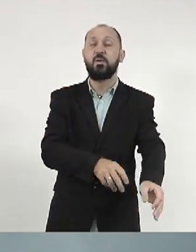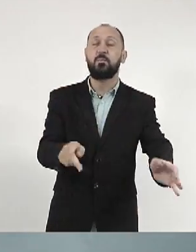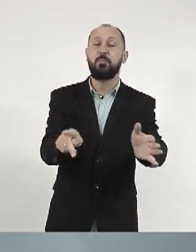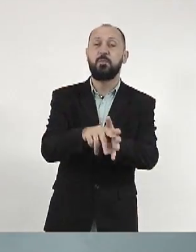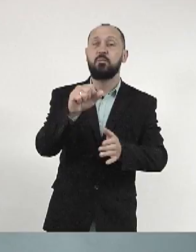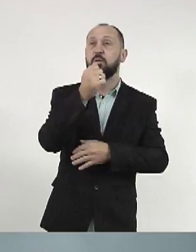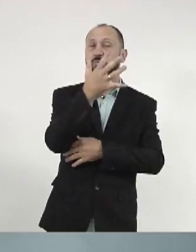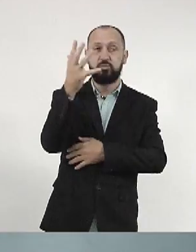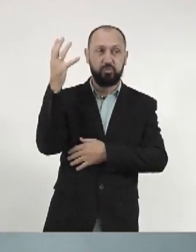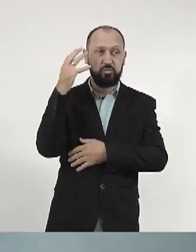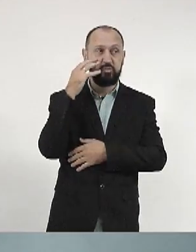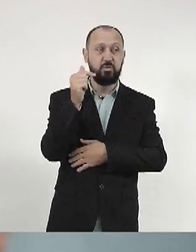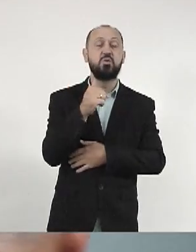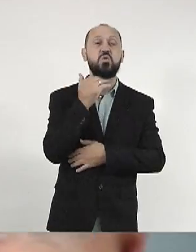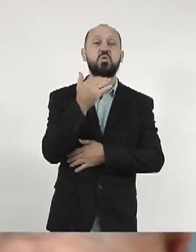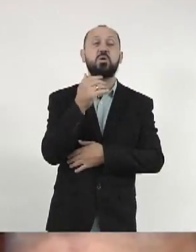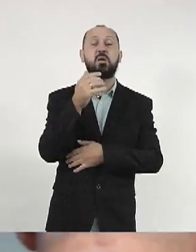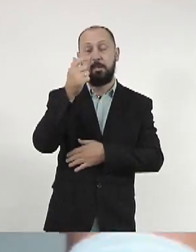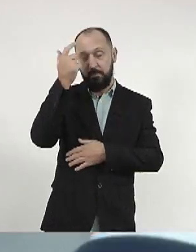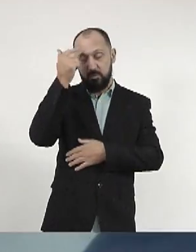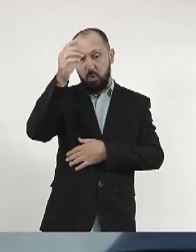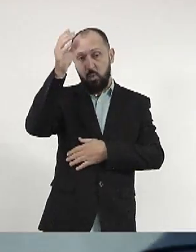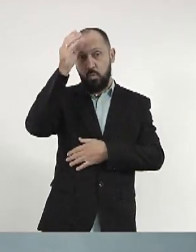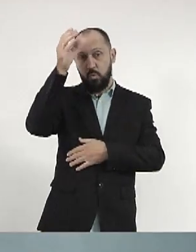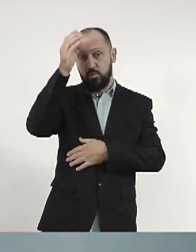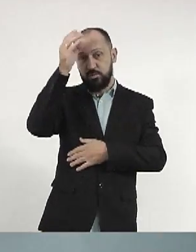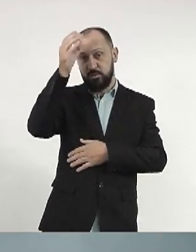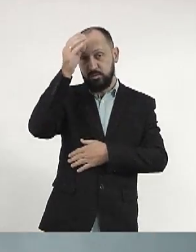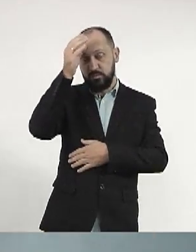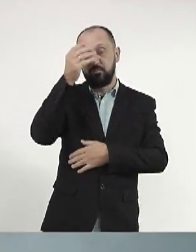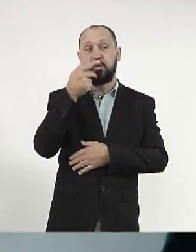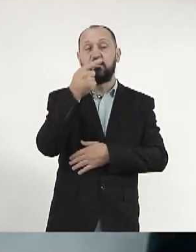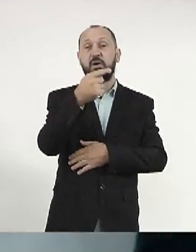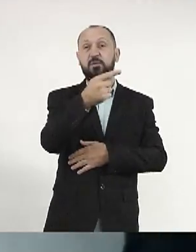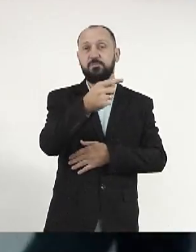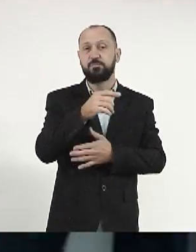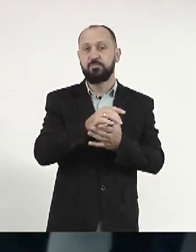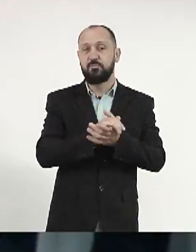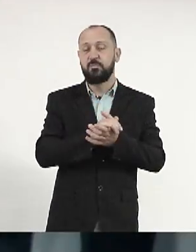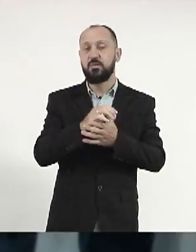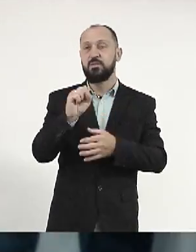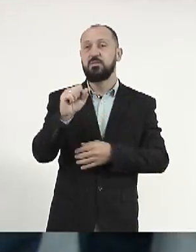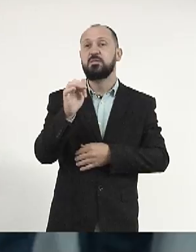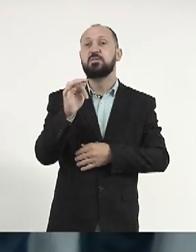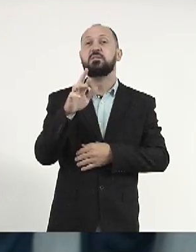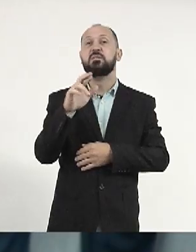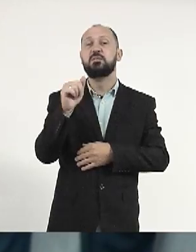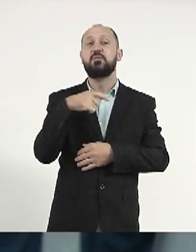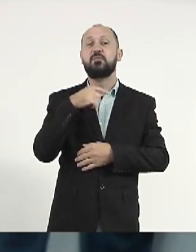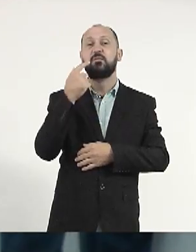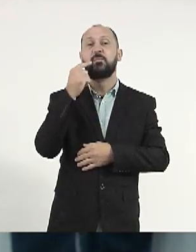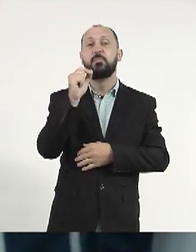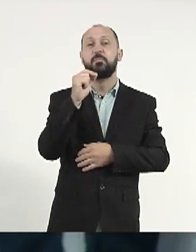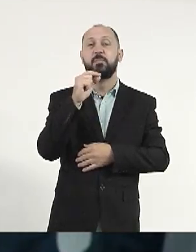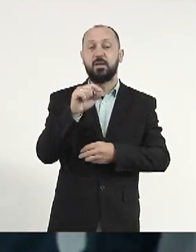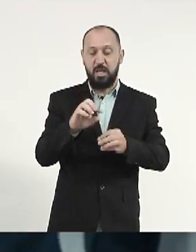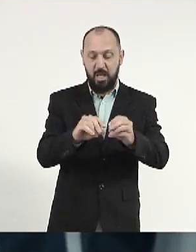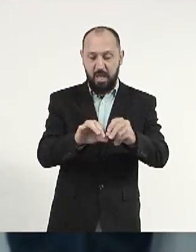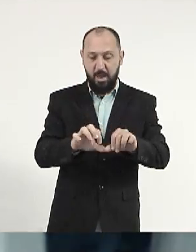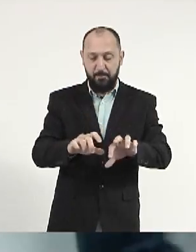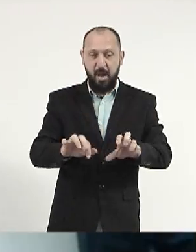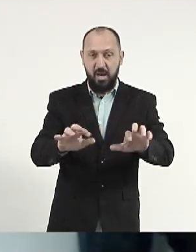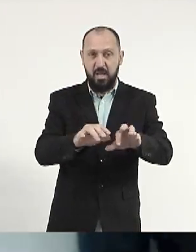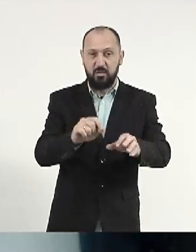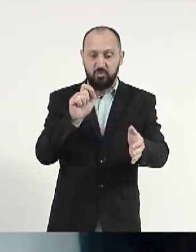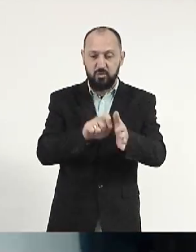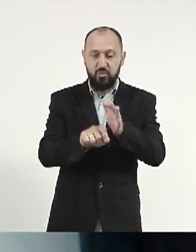natureza. Ninguém em sã consciência, Vossa Excelência está falando de plano safra, vai pegar a palhada dele